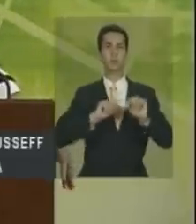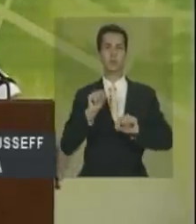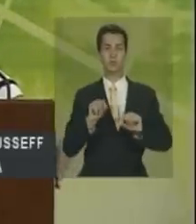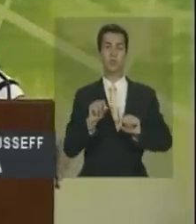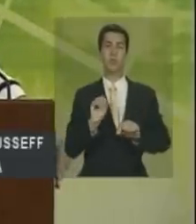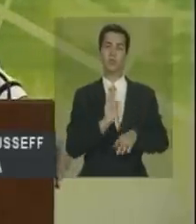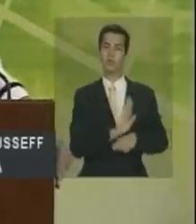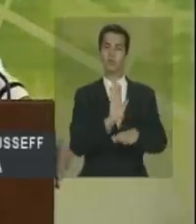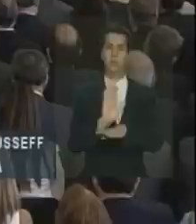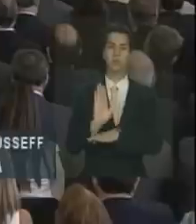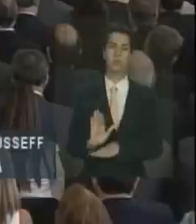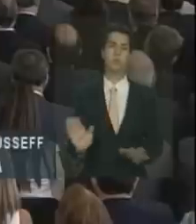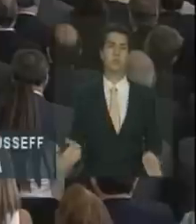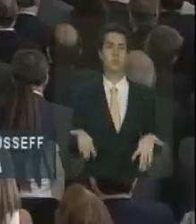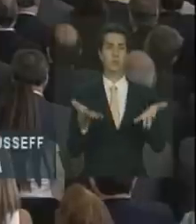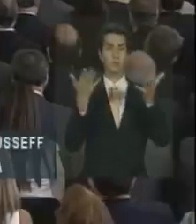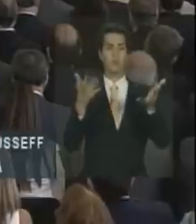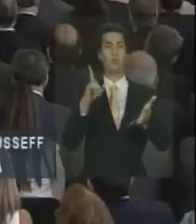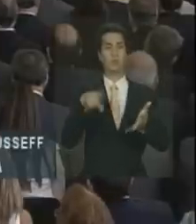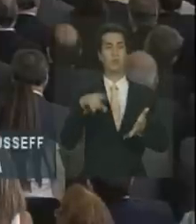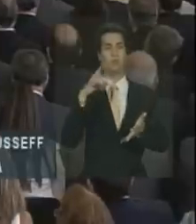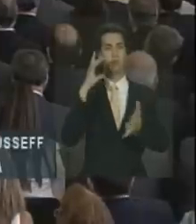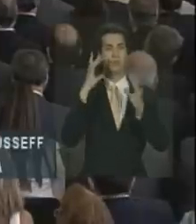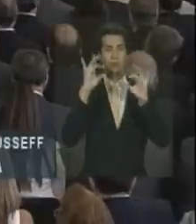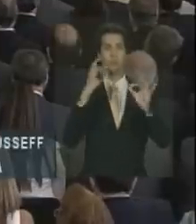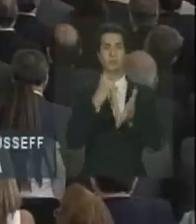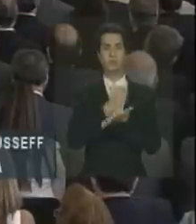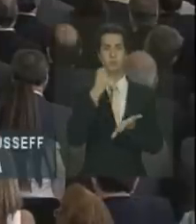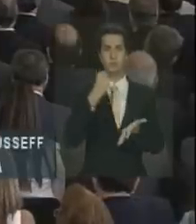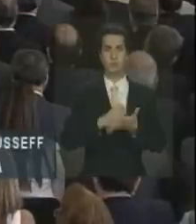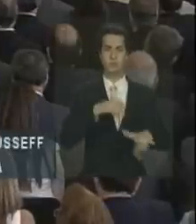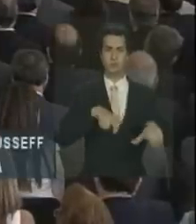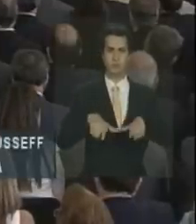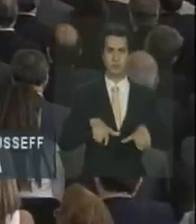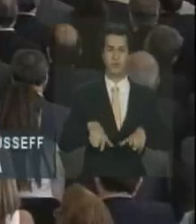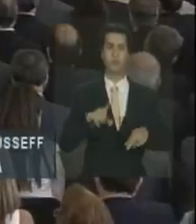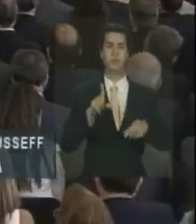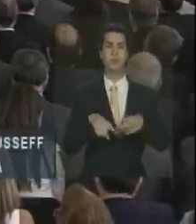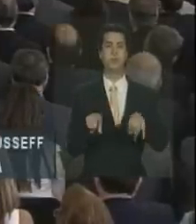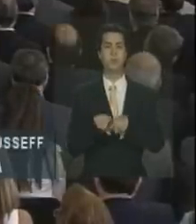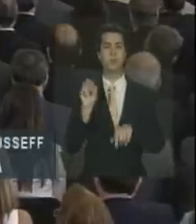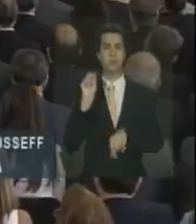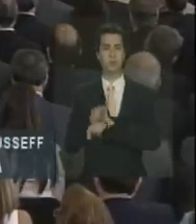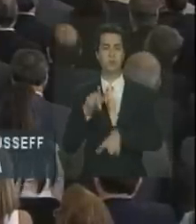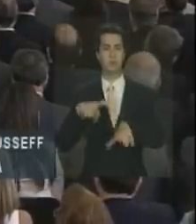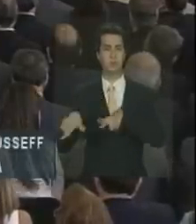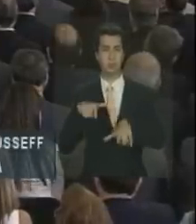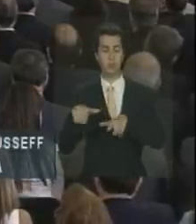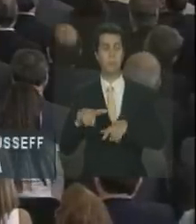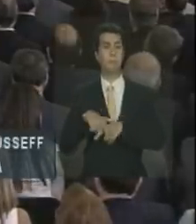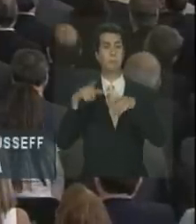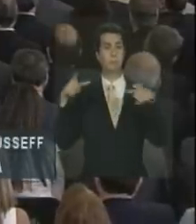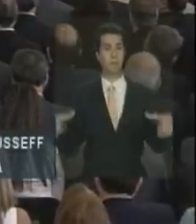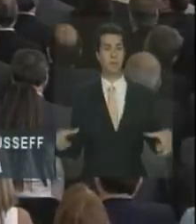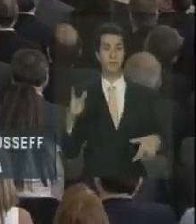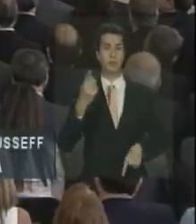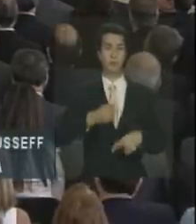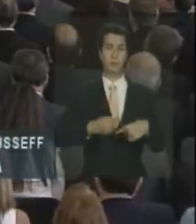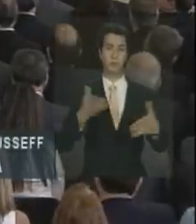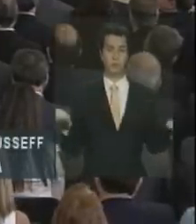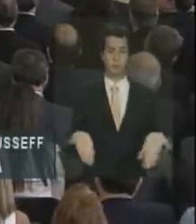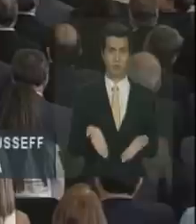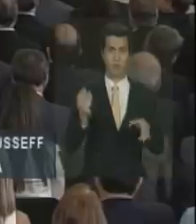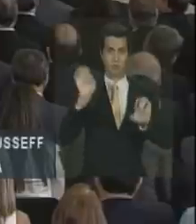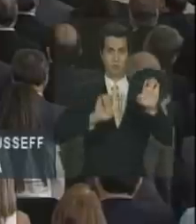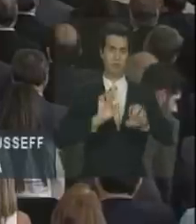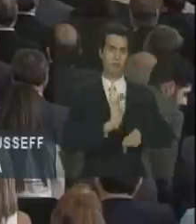incentivos à formalização do trabalho, gerando mais emprego, na medida que desoneramos o